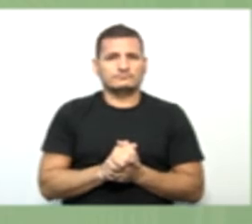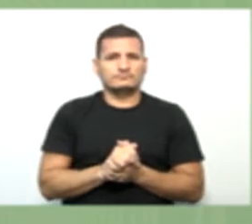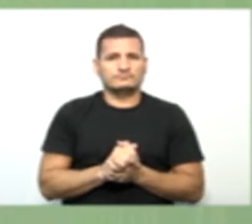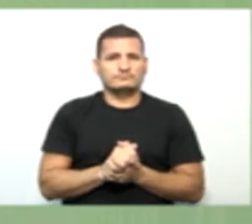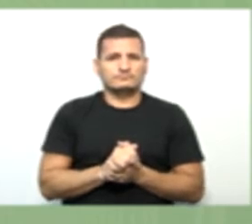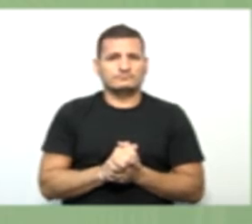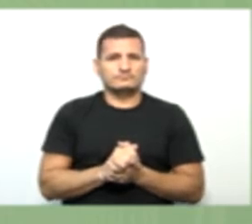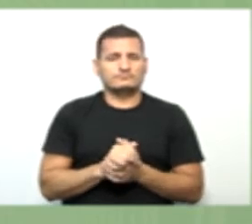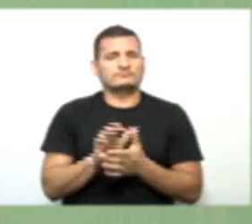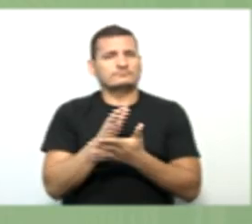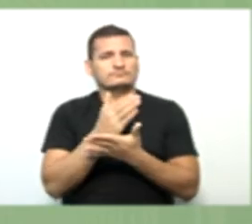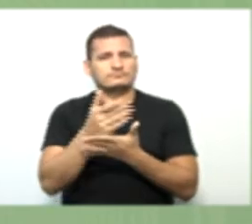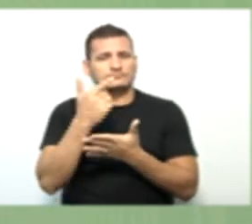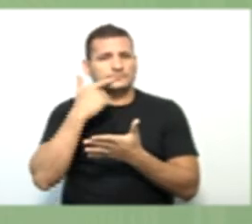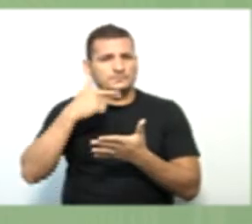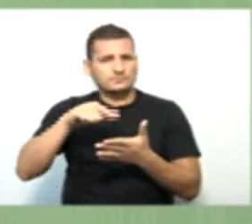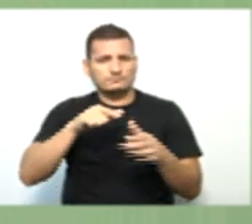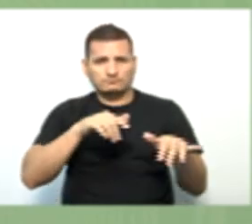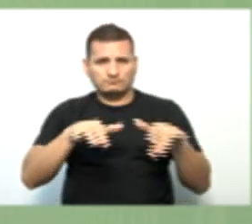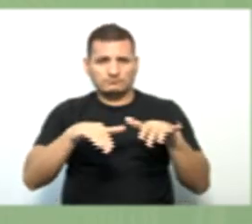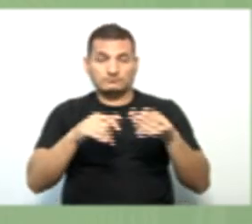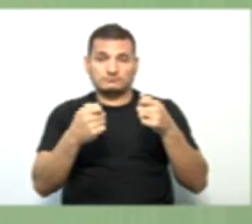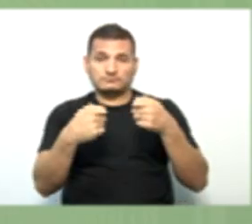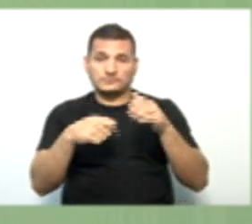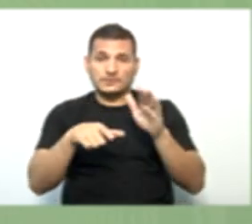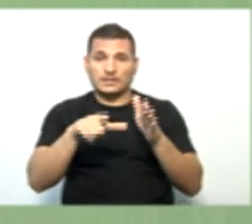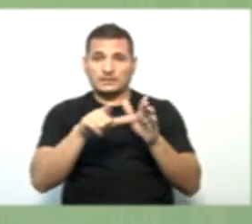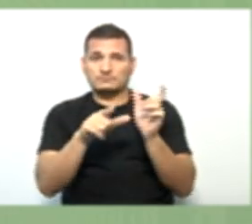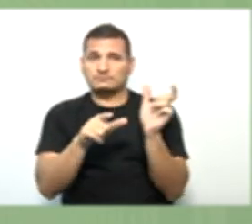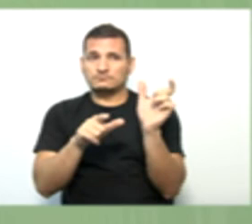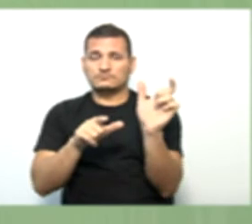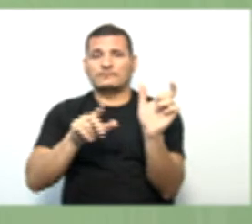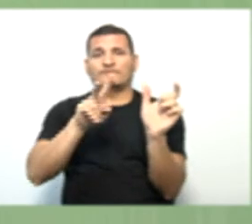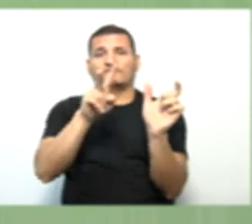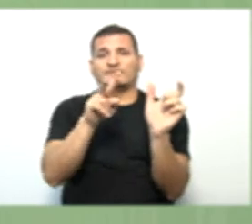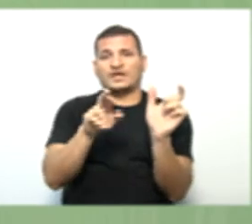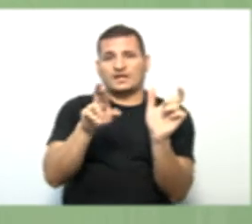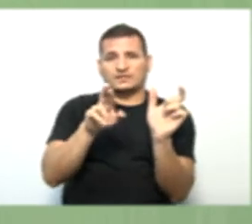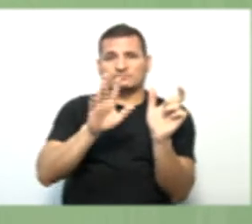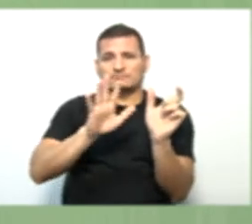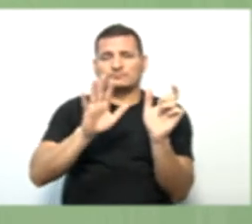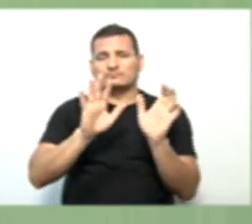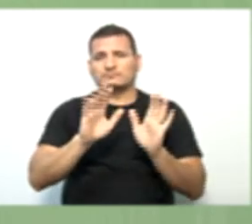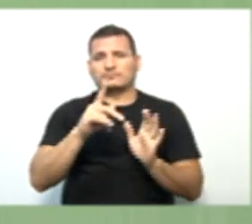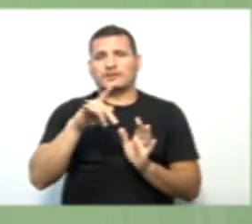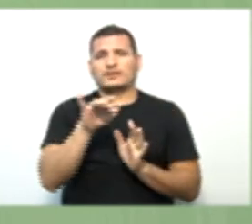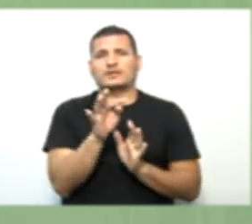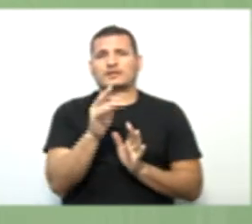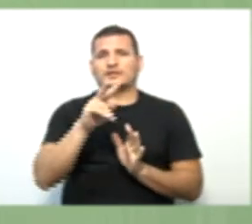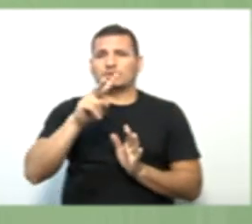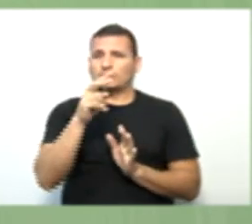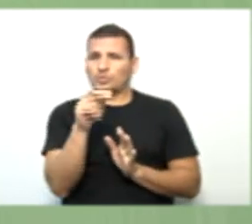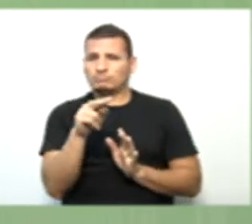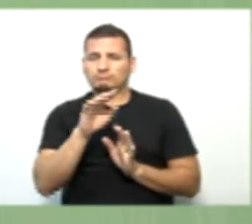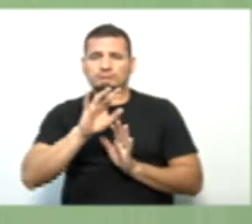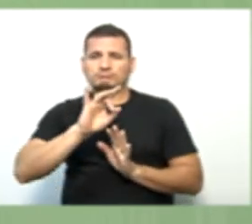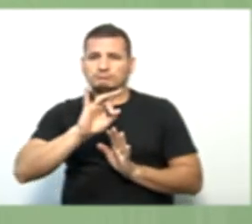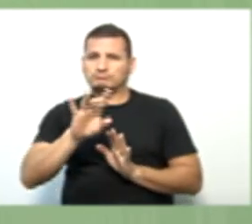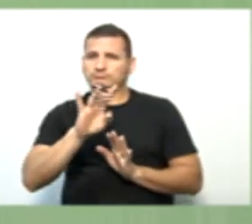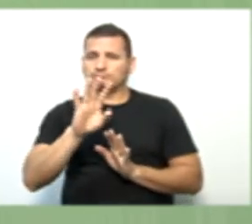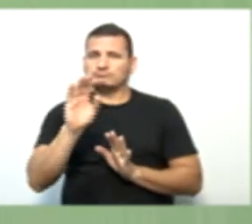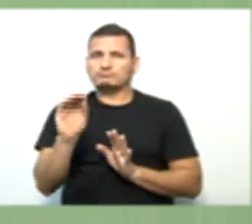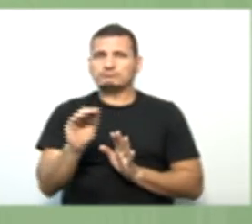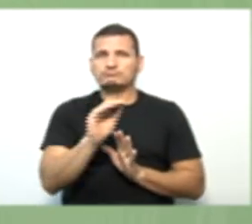que declarar os tipos das variáveis antes de usar. Mas em Python, basta atribuir um valor à variável e essa